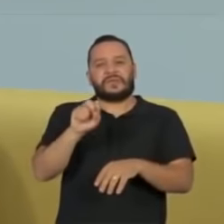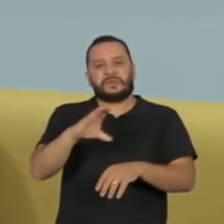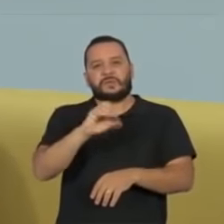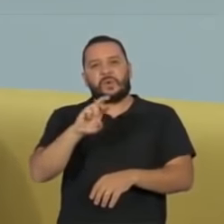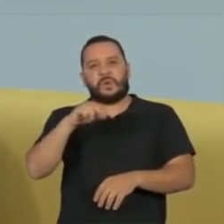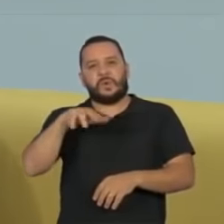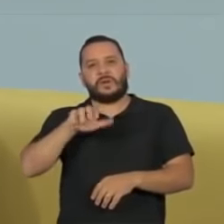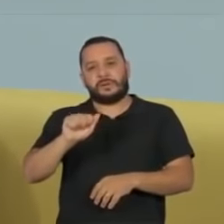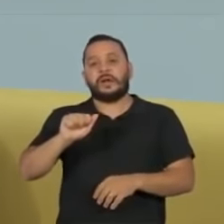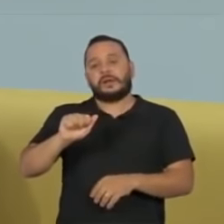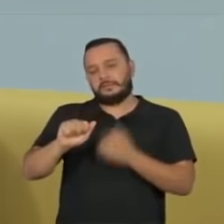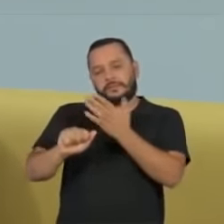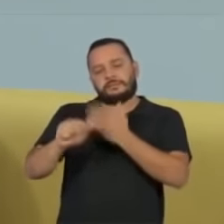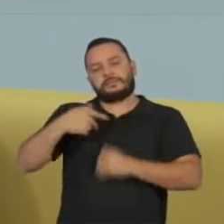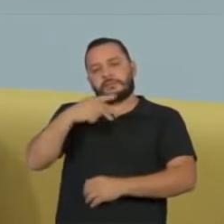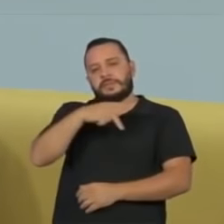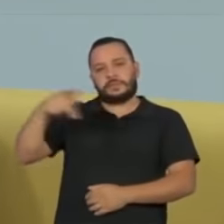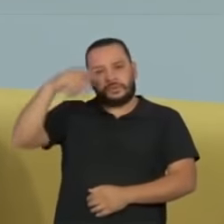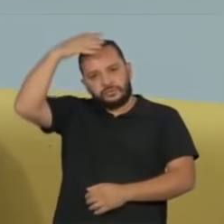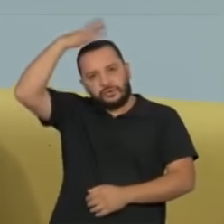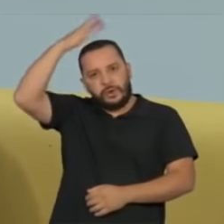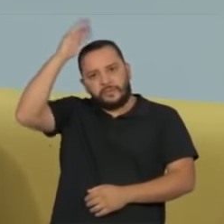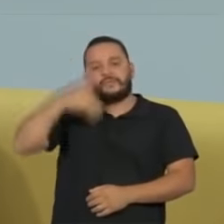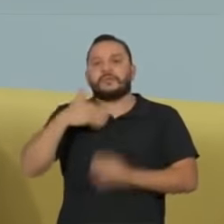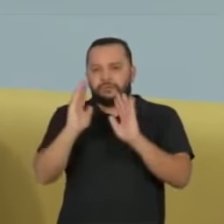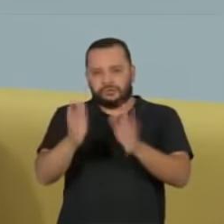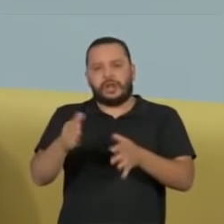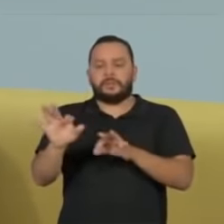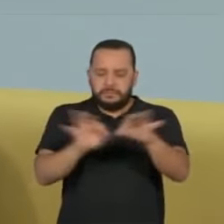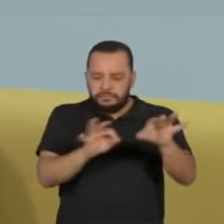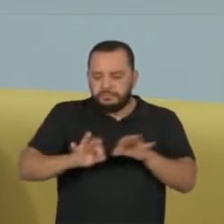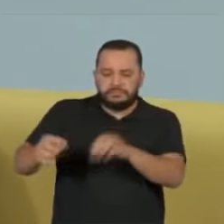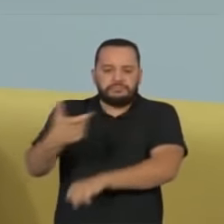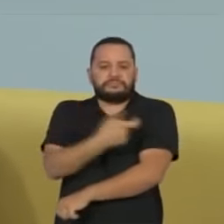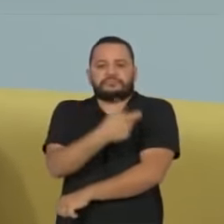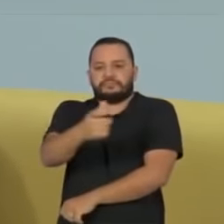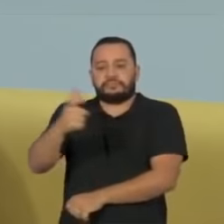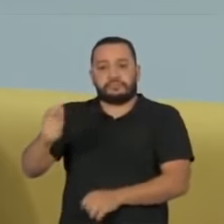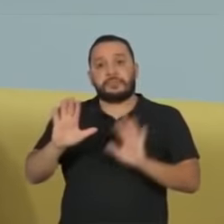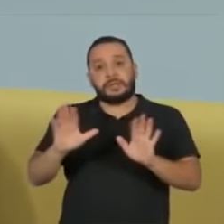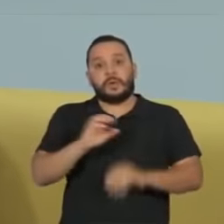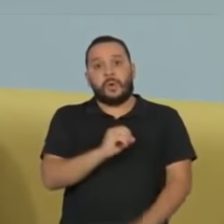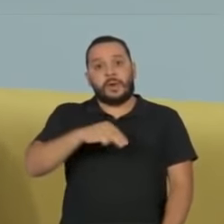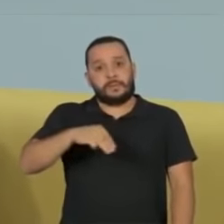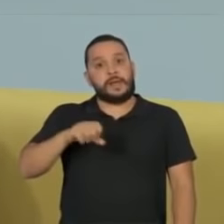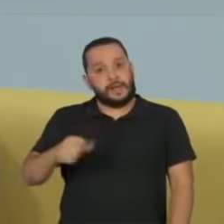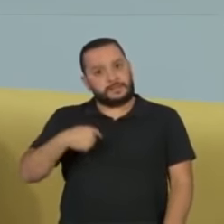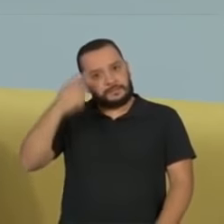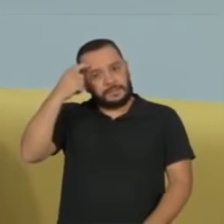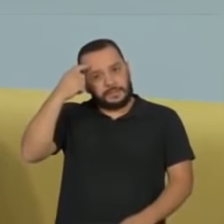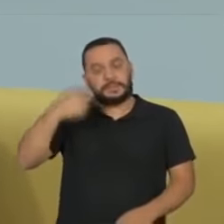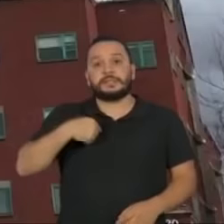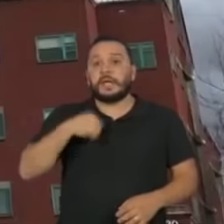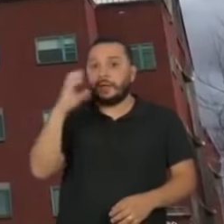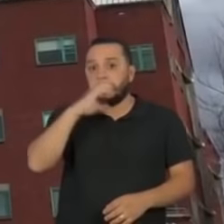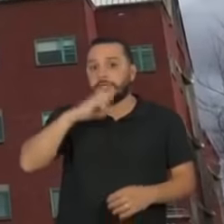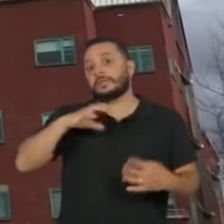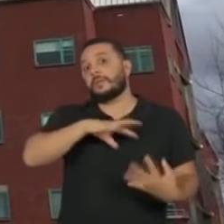Trump diz que o país está preparado. Mas a Organização Mundial de Saúde pensa em declarar emergência